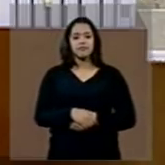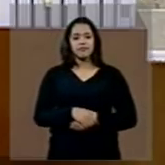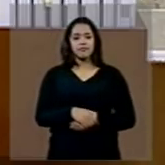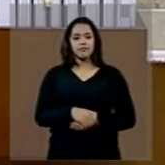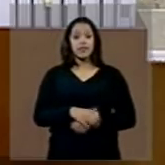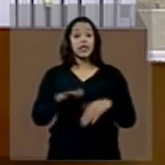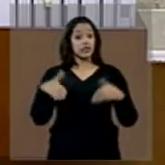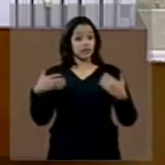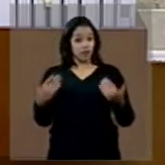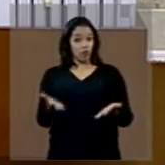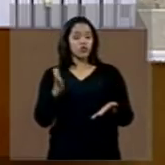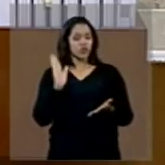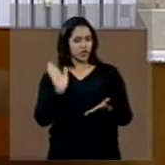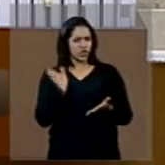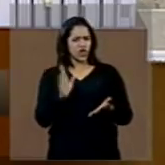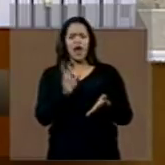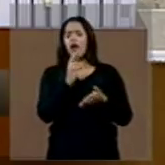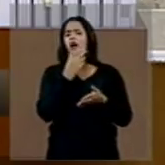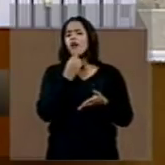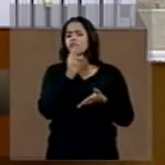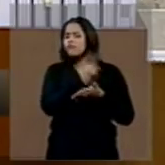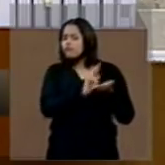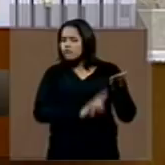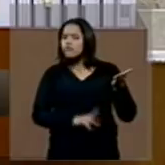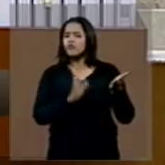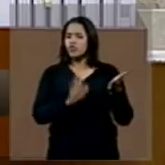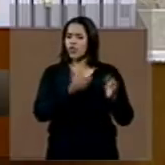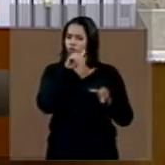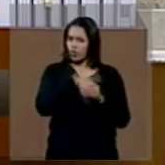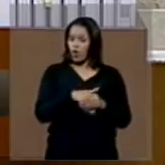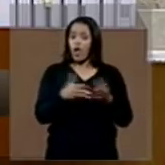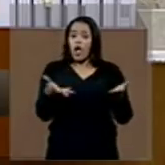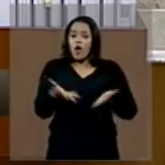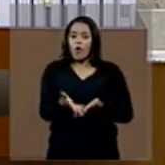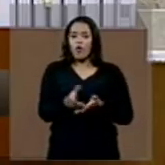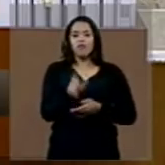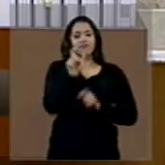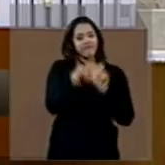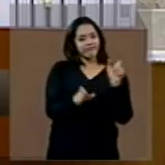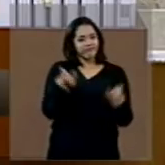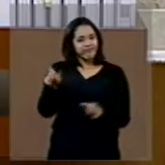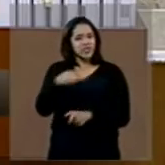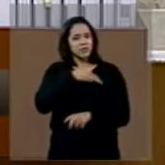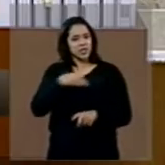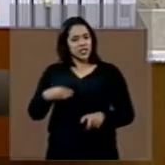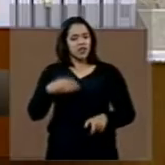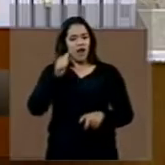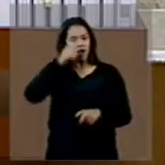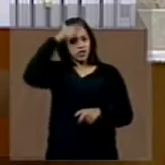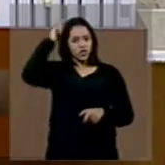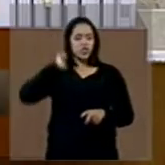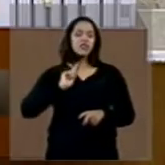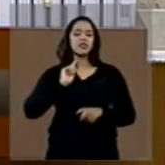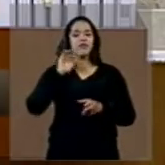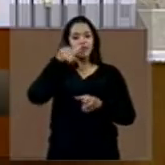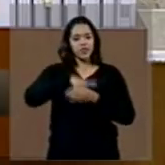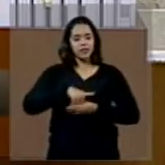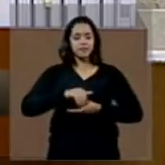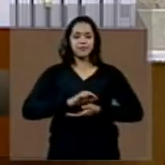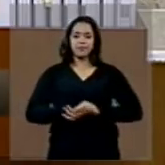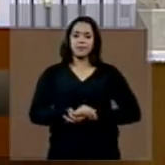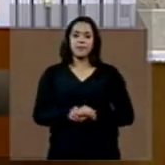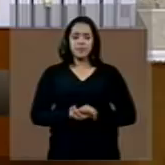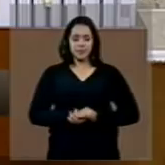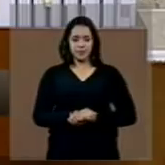o voto do eminente relator, eu passo a palavra agora para o ministro Alexandre de Moraes.